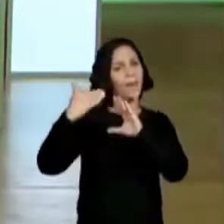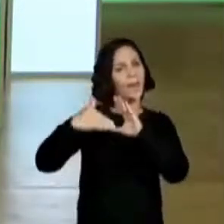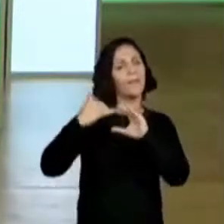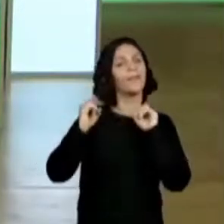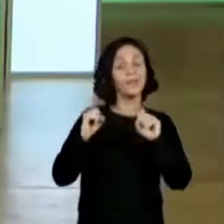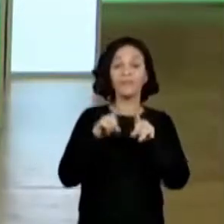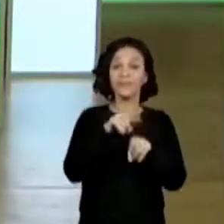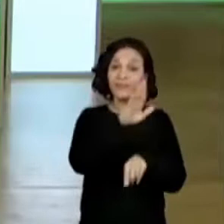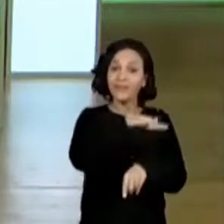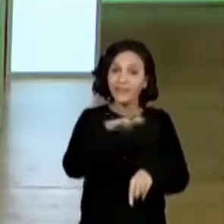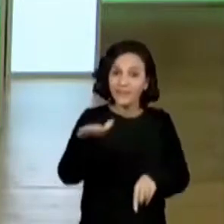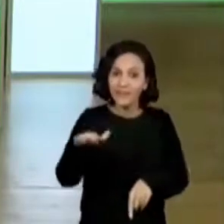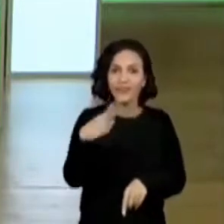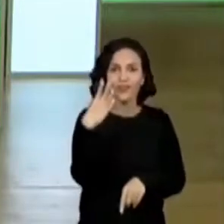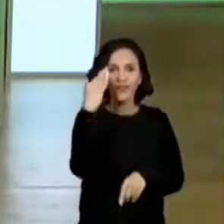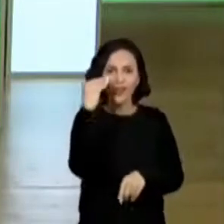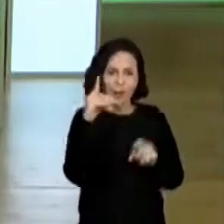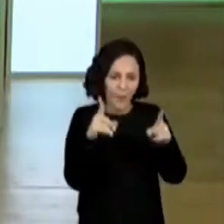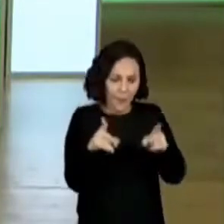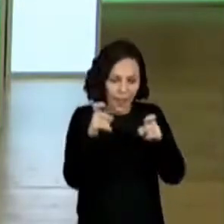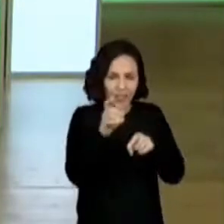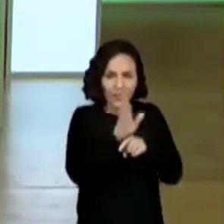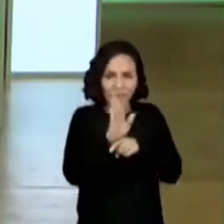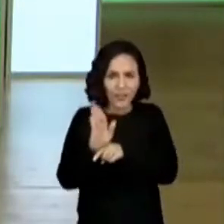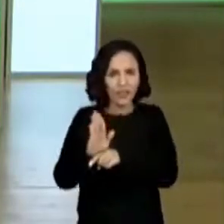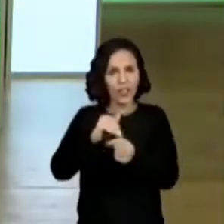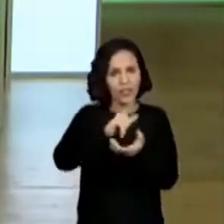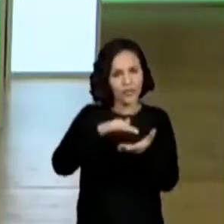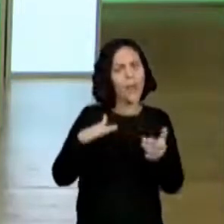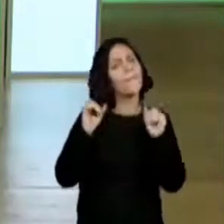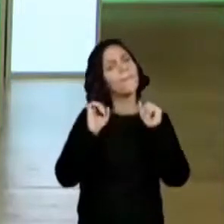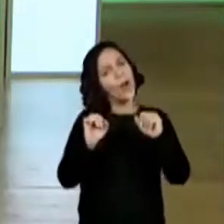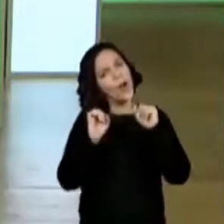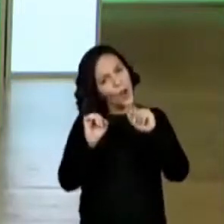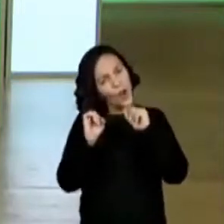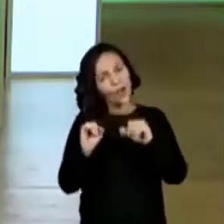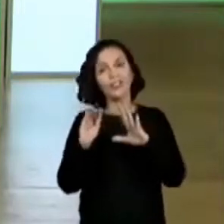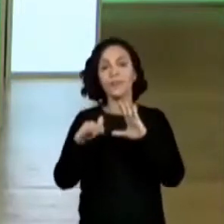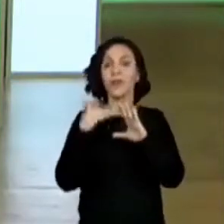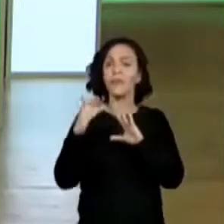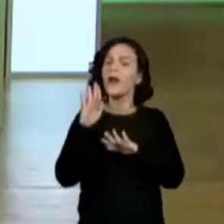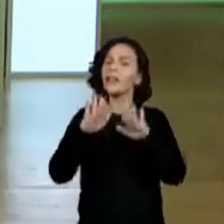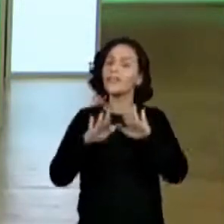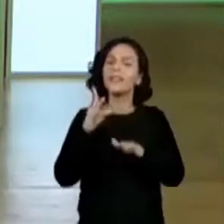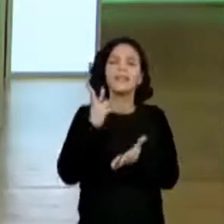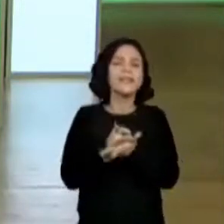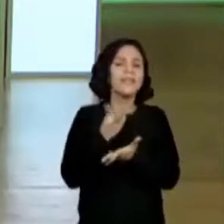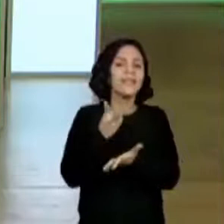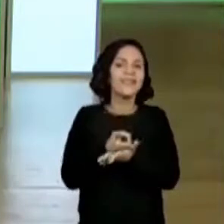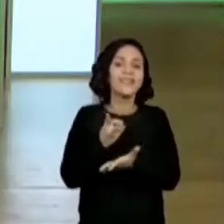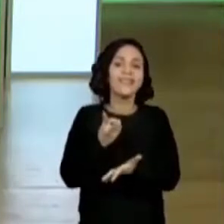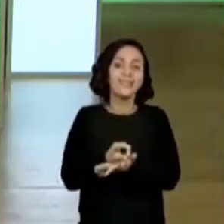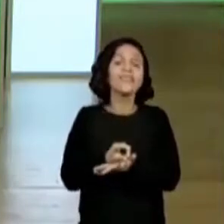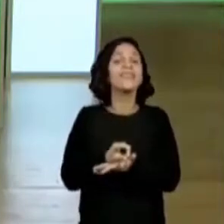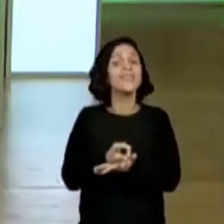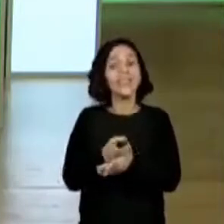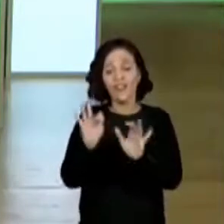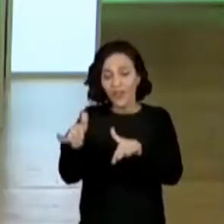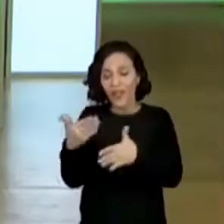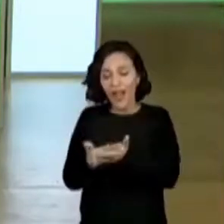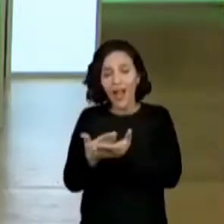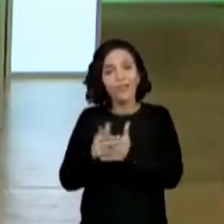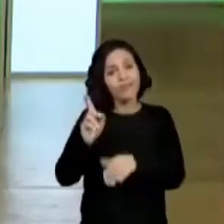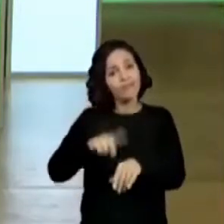as crianças, as fotos, os vídeos, mandem pra gente. Tem gente que manda sempre, é uma graça, mal termina a aula, já